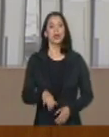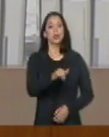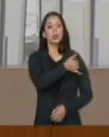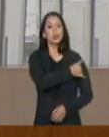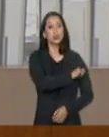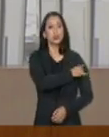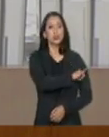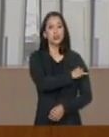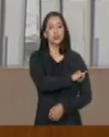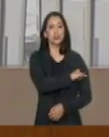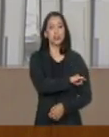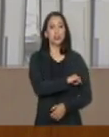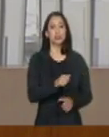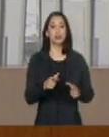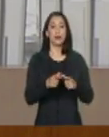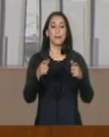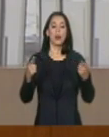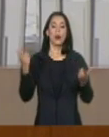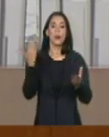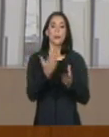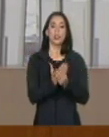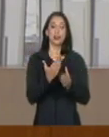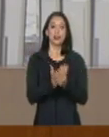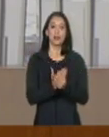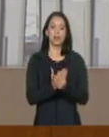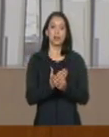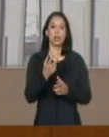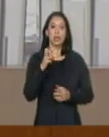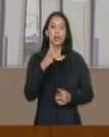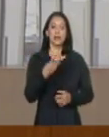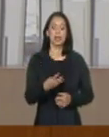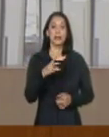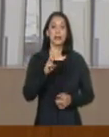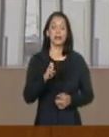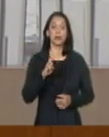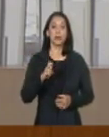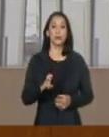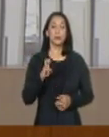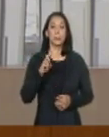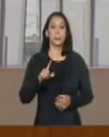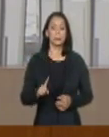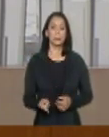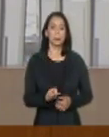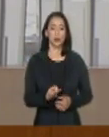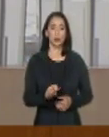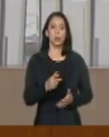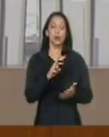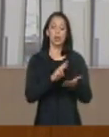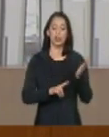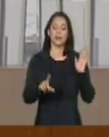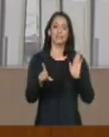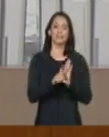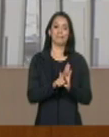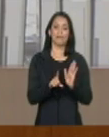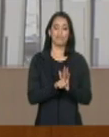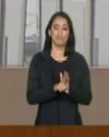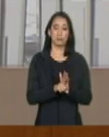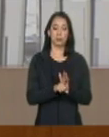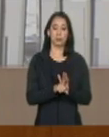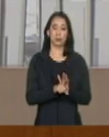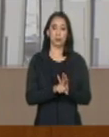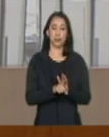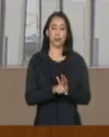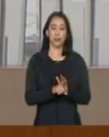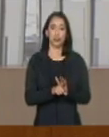concentração de processos, com 35 mil casos em tramitação, dados do relatório que continua a ler. O Atlas